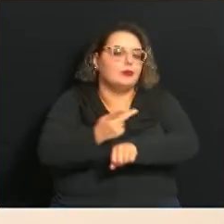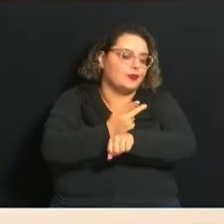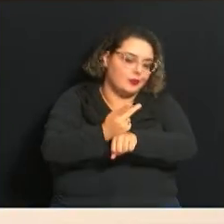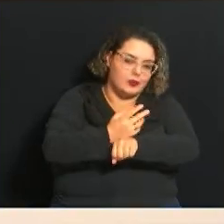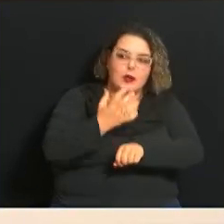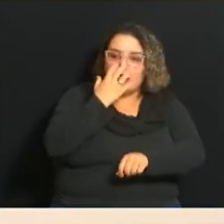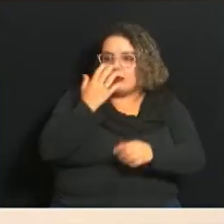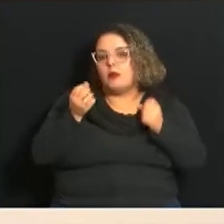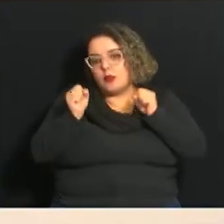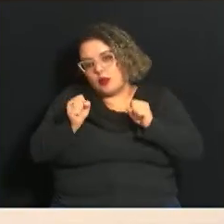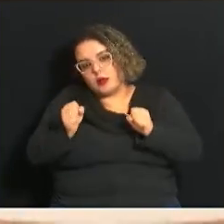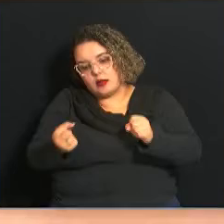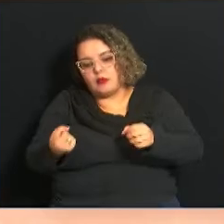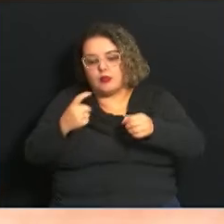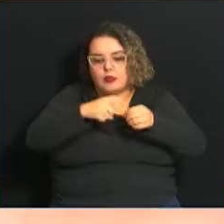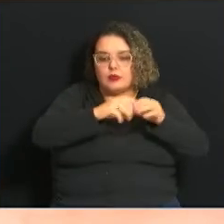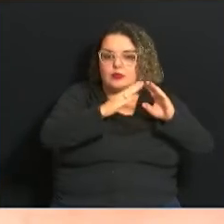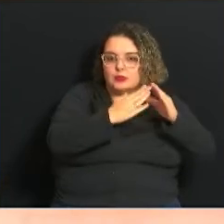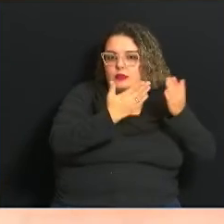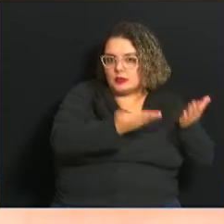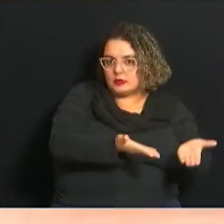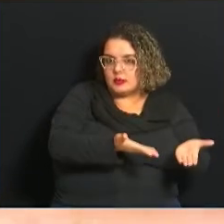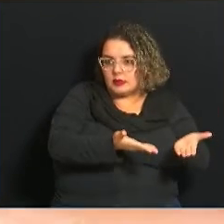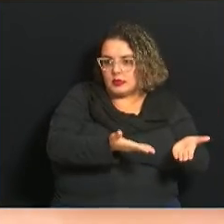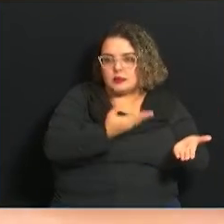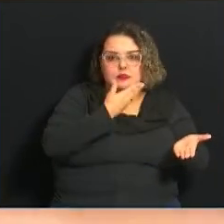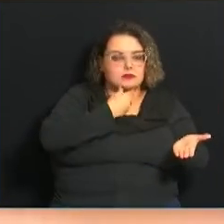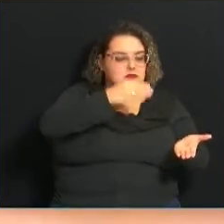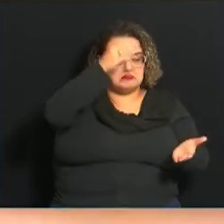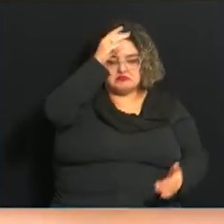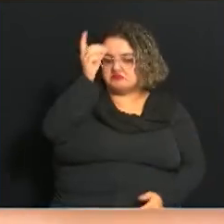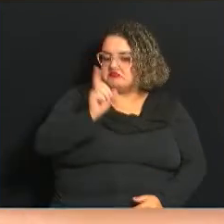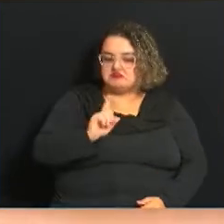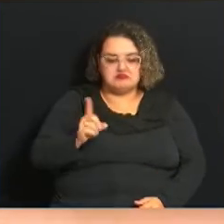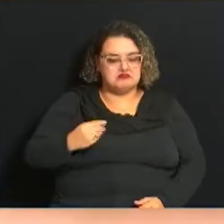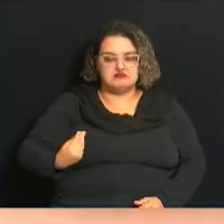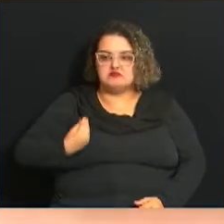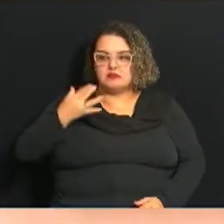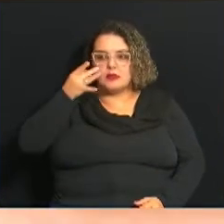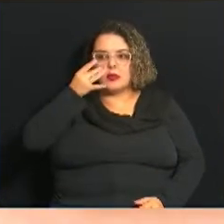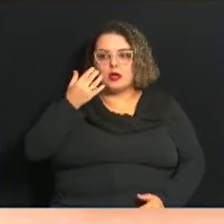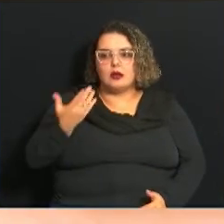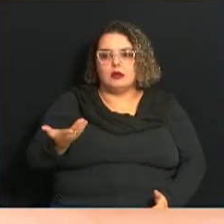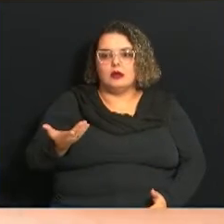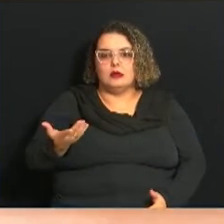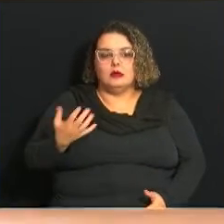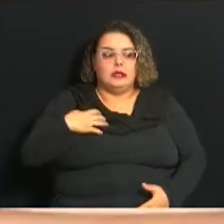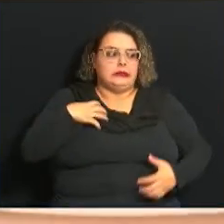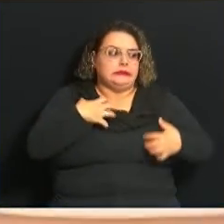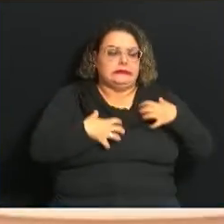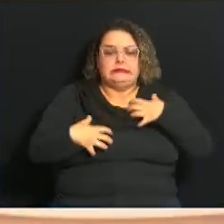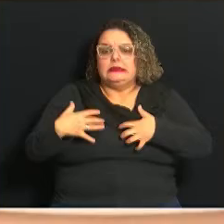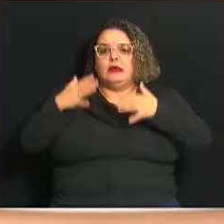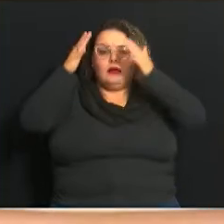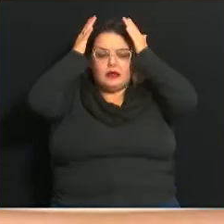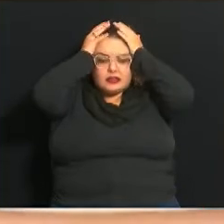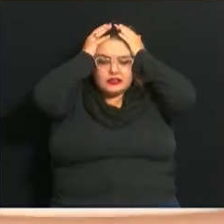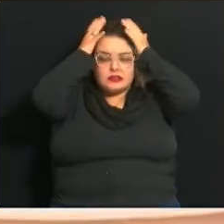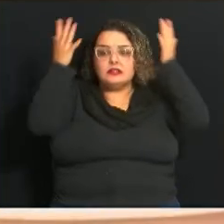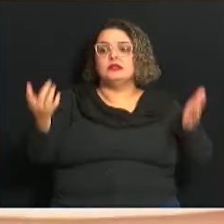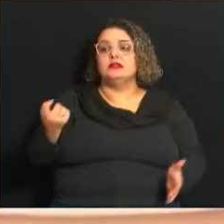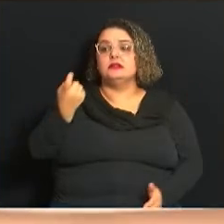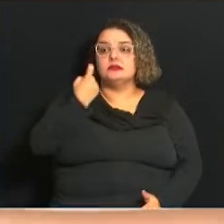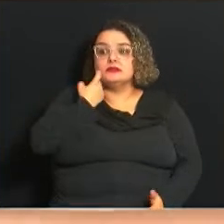poderia ser que ele tivesse voltado lá, né? Não estava. Aí foi onde começou a bater o maior desespero. Já estava na sexta-feira, mas quando